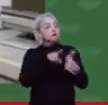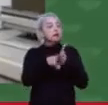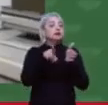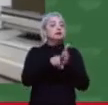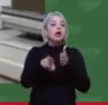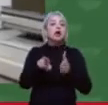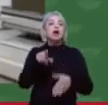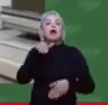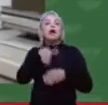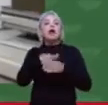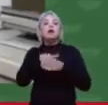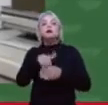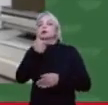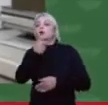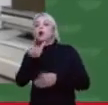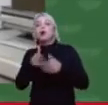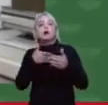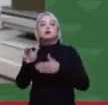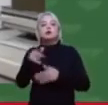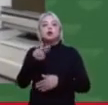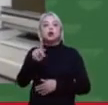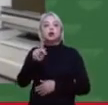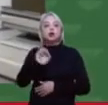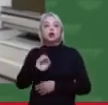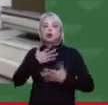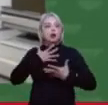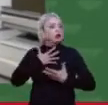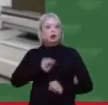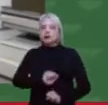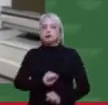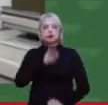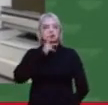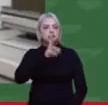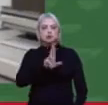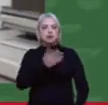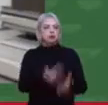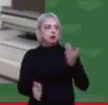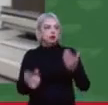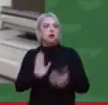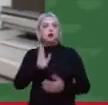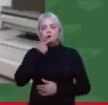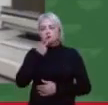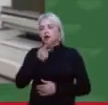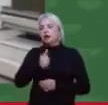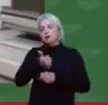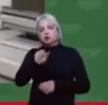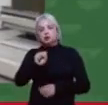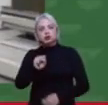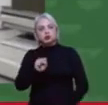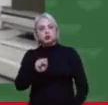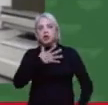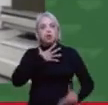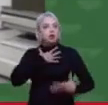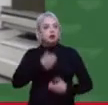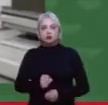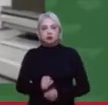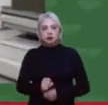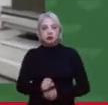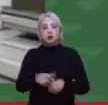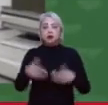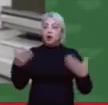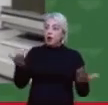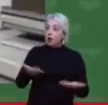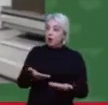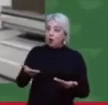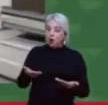questionar a eleição de quem quer que seja, se não for ele. Ele não aceita o resultado. Assim como ele já dizia em 2018 que ele não aceitaria. E